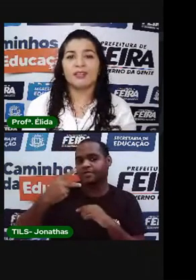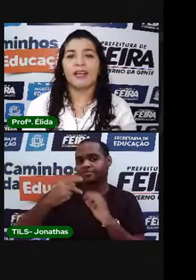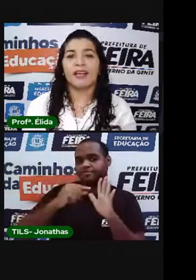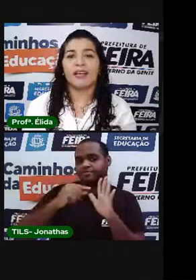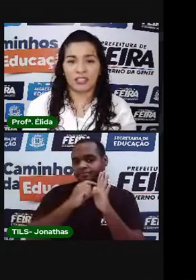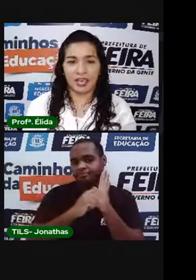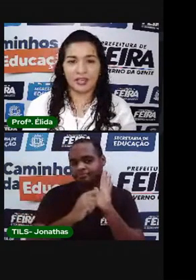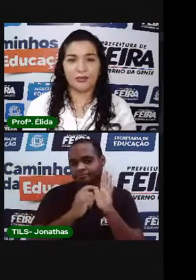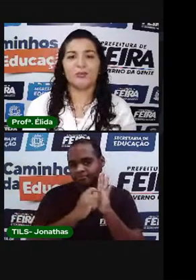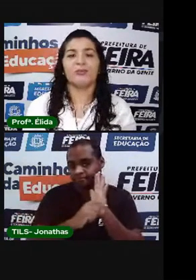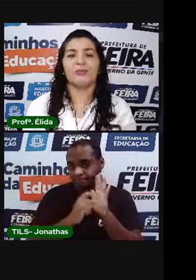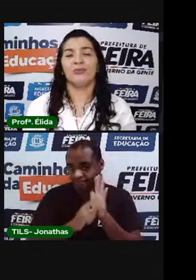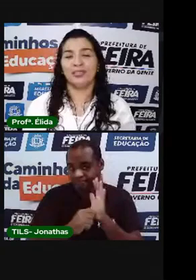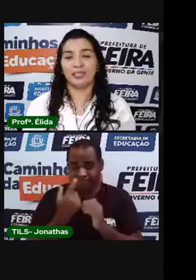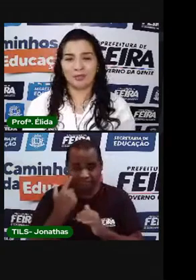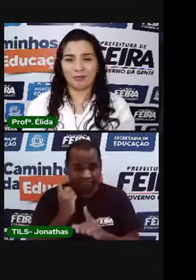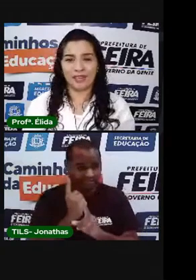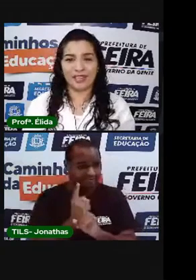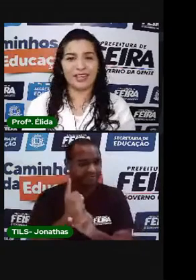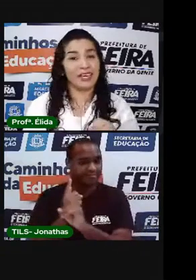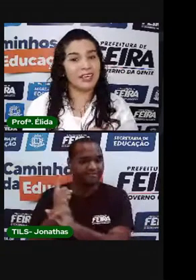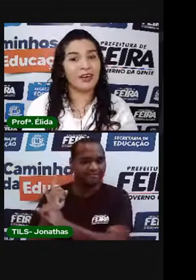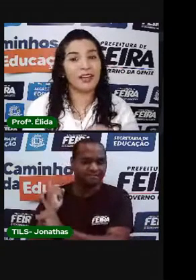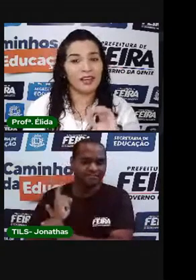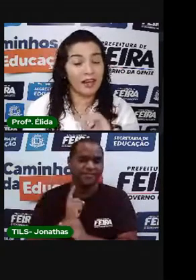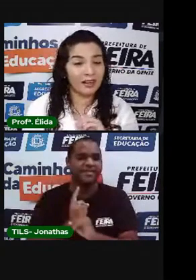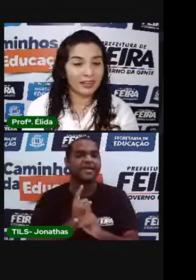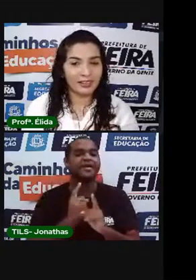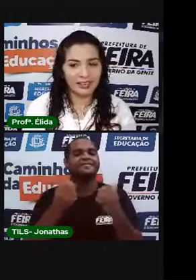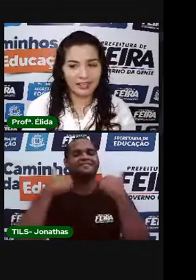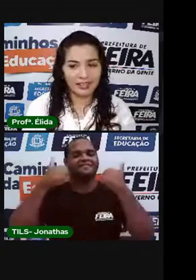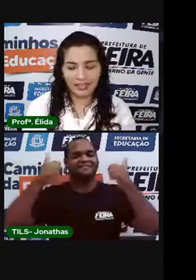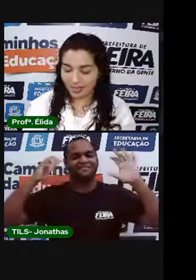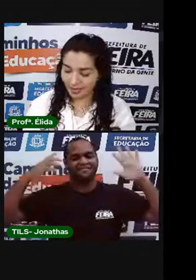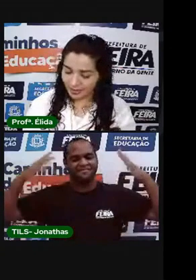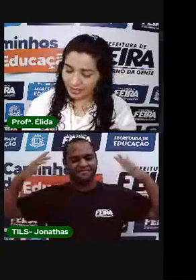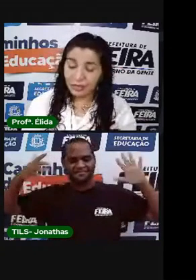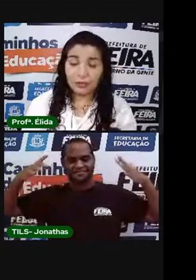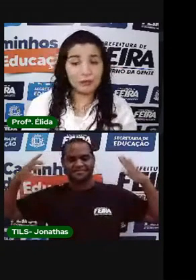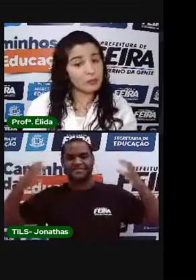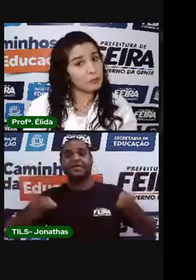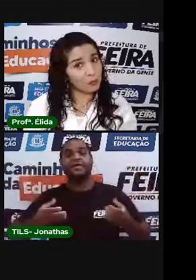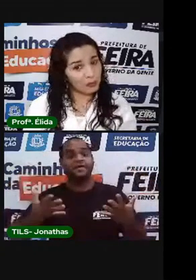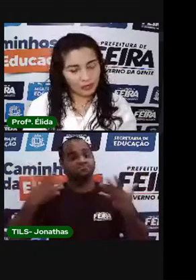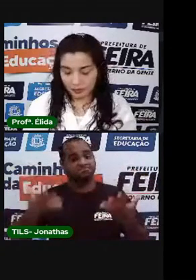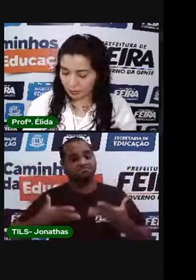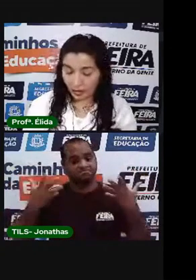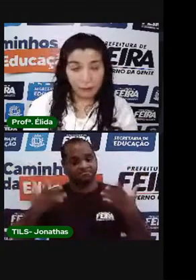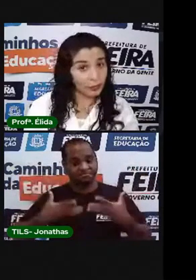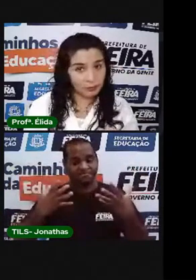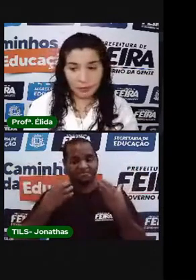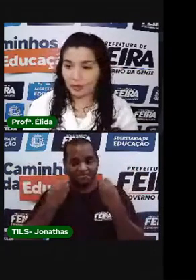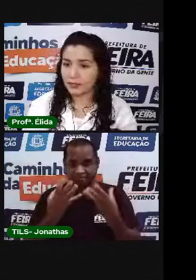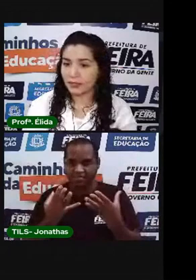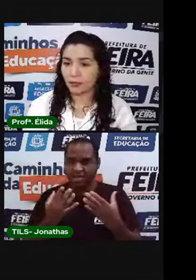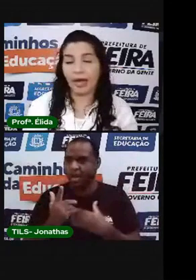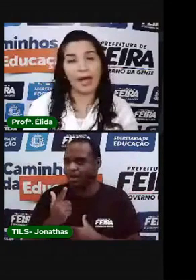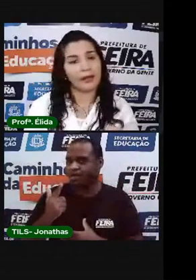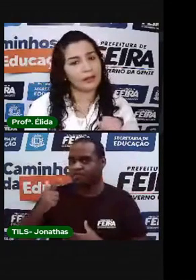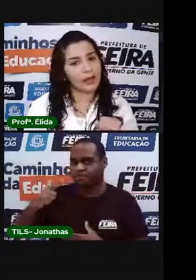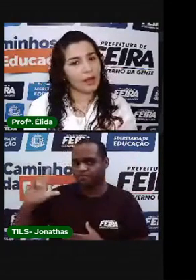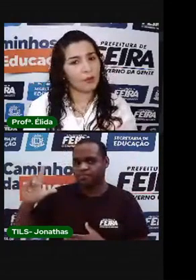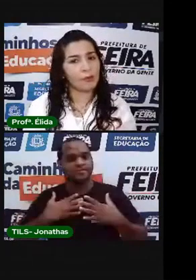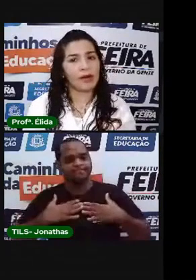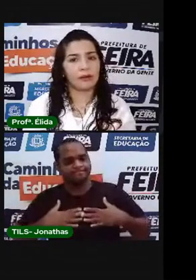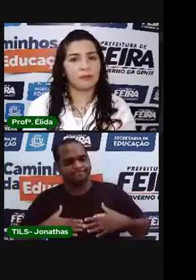Acharam? Muito bem. Aí, ó. Alegria. Vamos para a próxima emoção. A